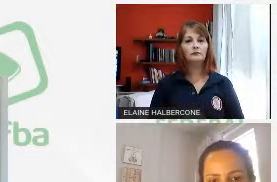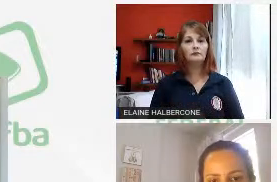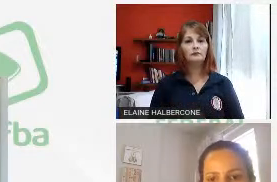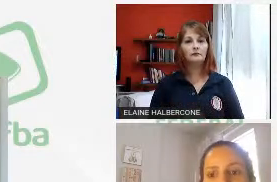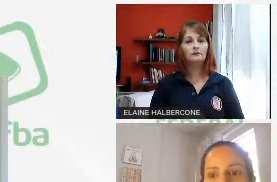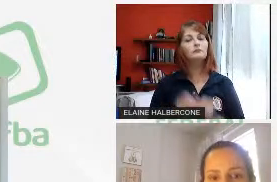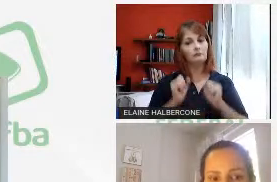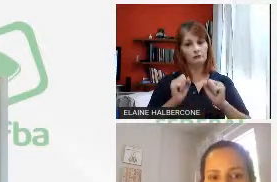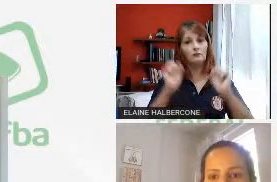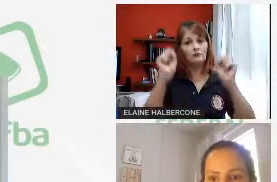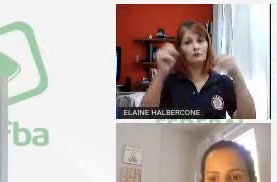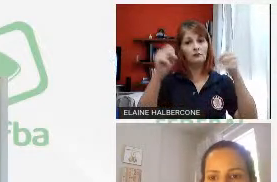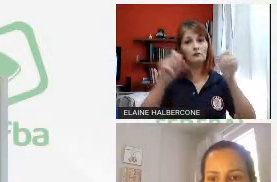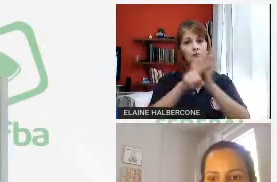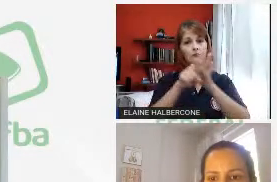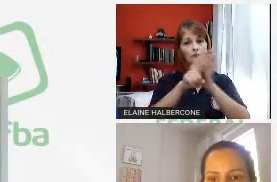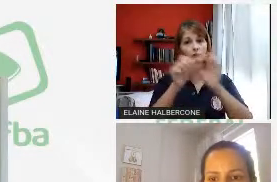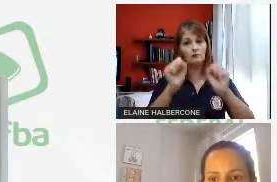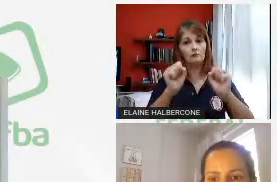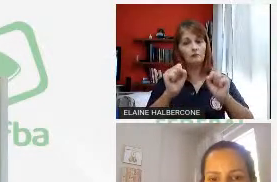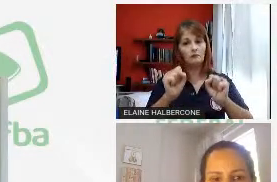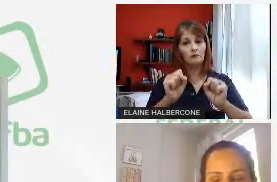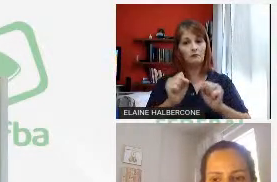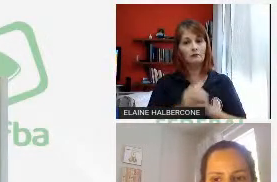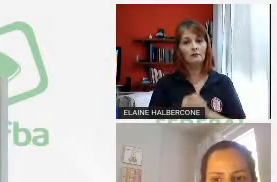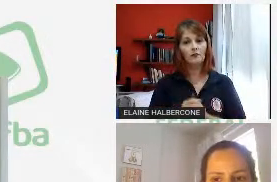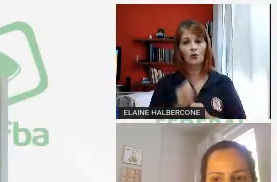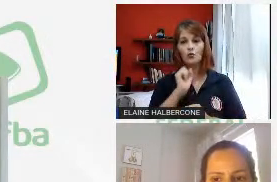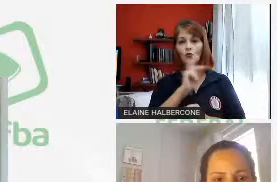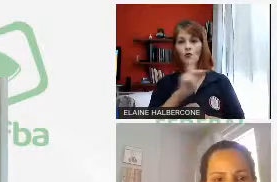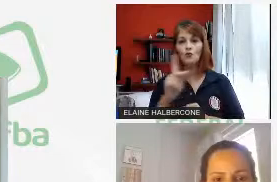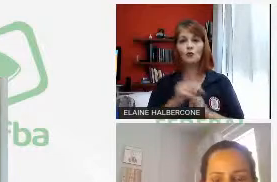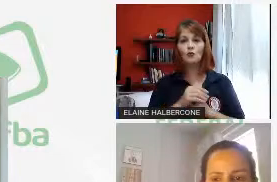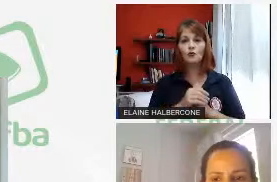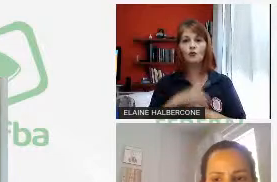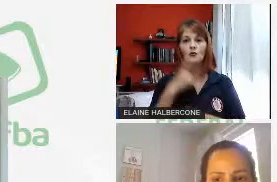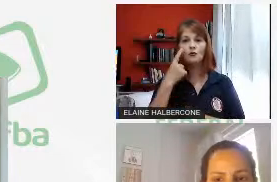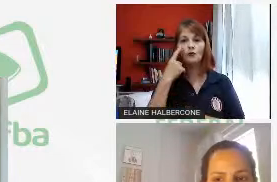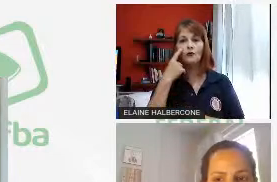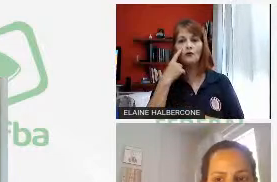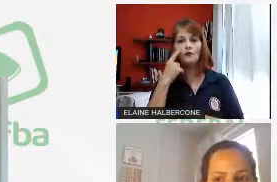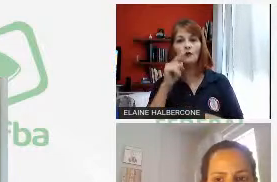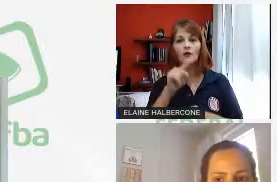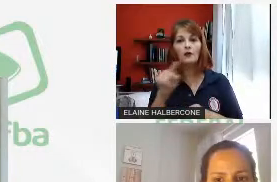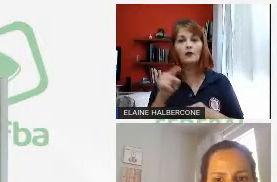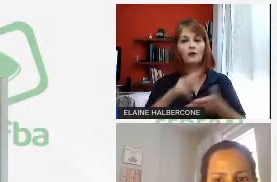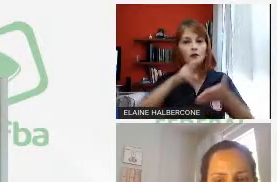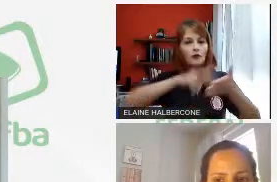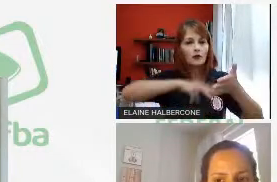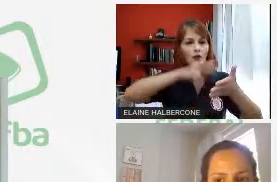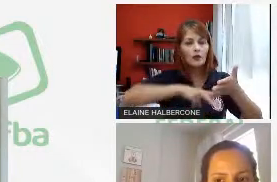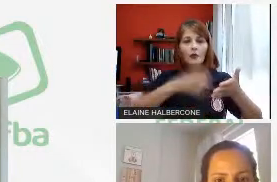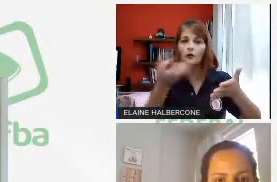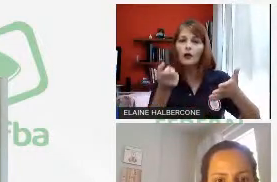Podemos, acho que sim, né? Ok. Você está identificando aí? Você lê ou quer que eu leia?